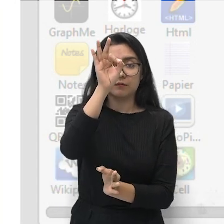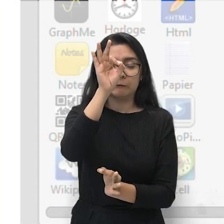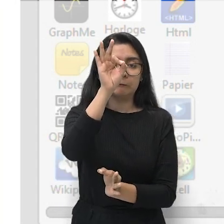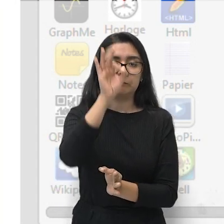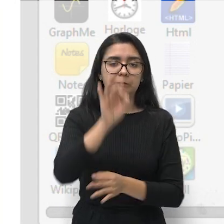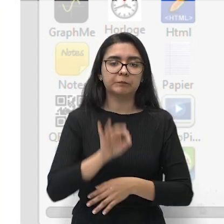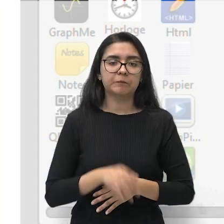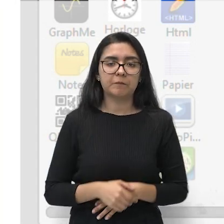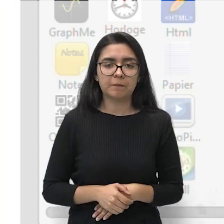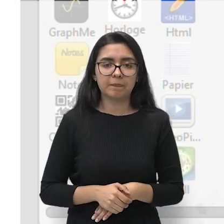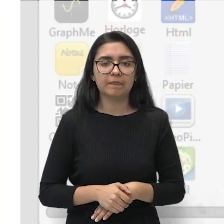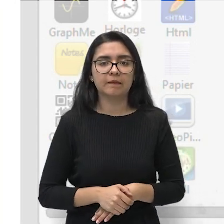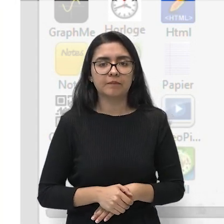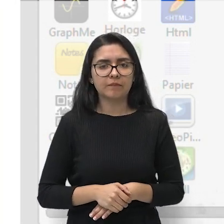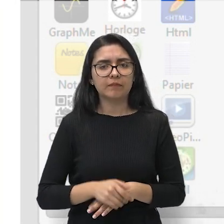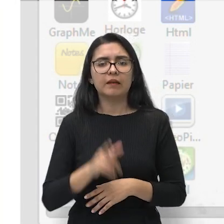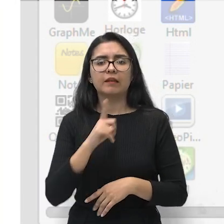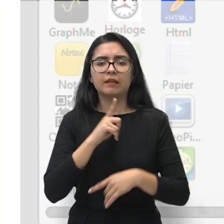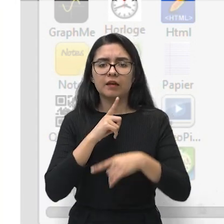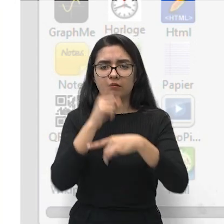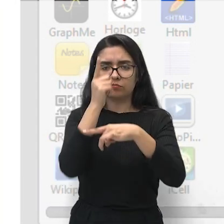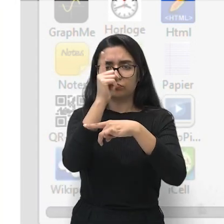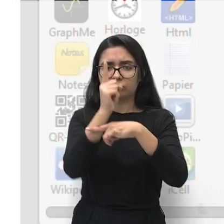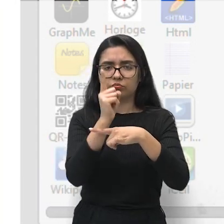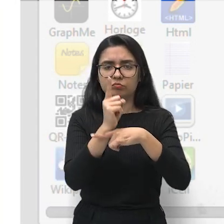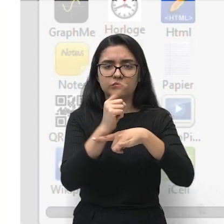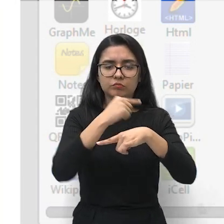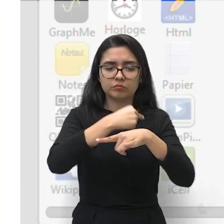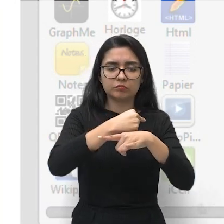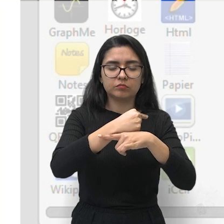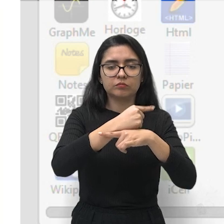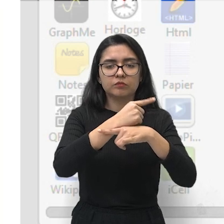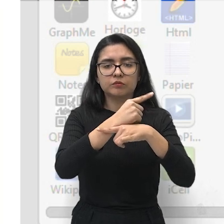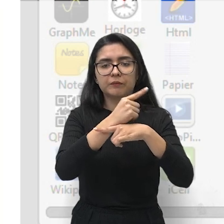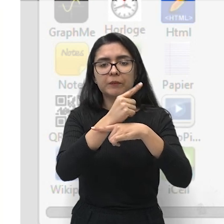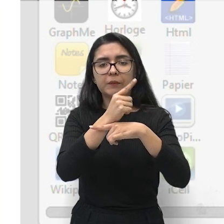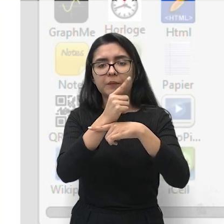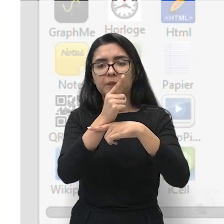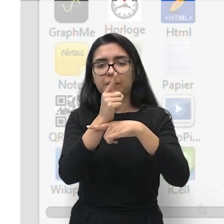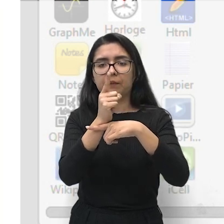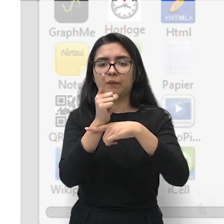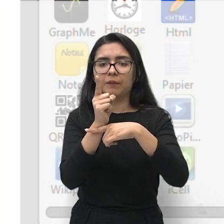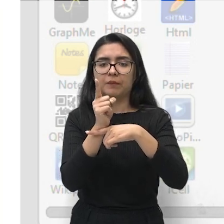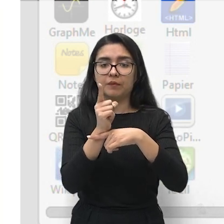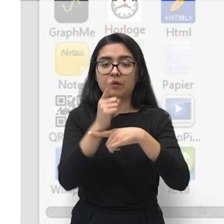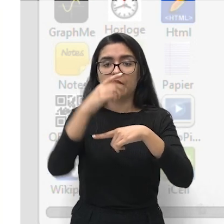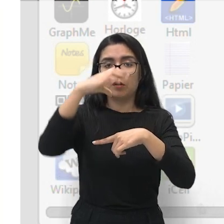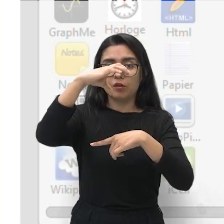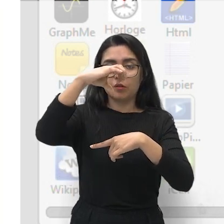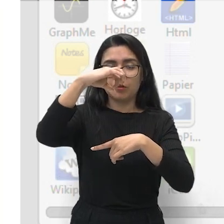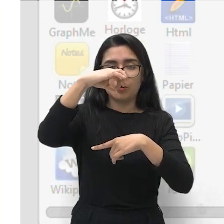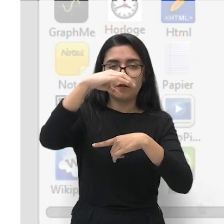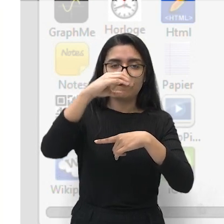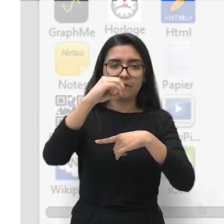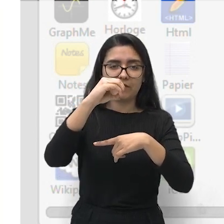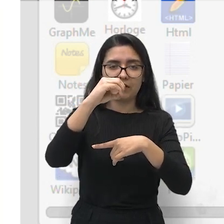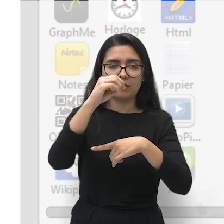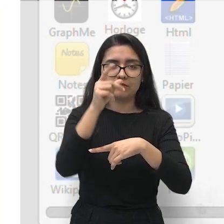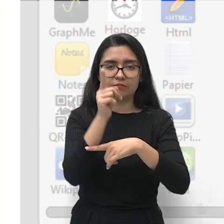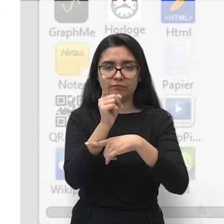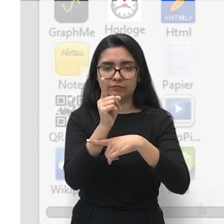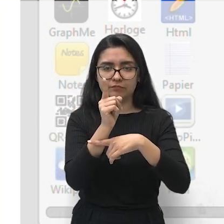escura, está exatamente em cima da onde? Do valor da onde no nosso transferidor? 90 graus, ó. Chegou aqui,